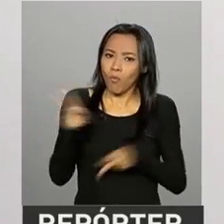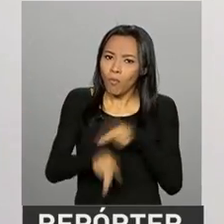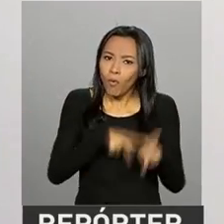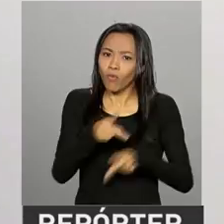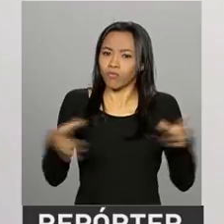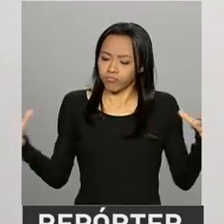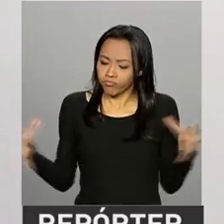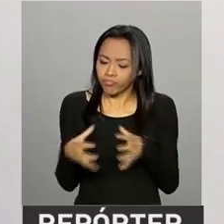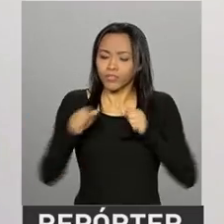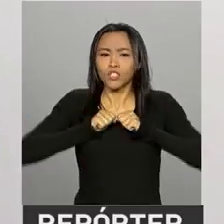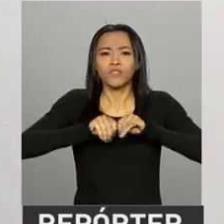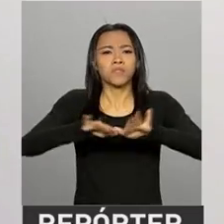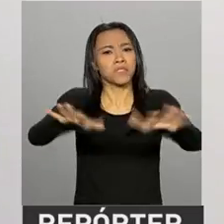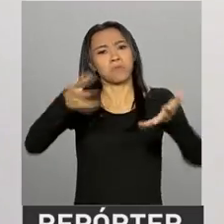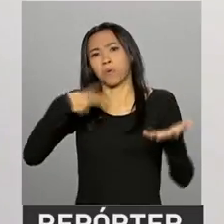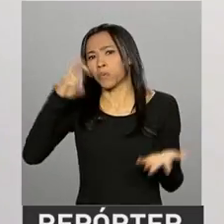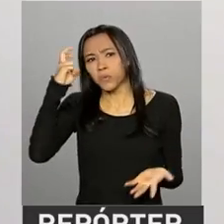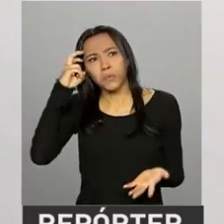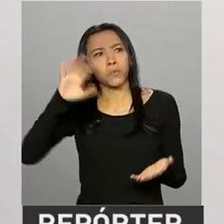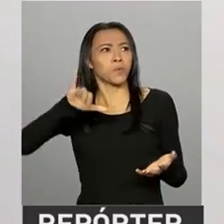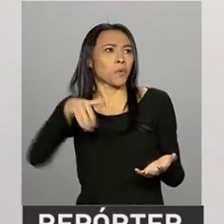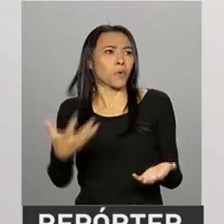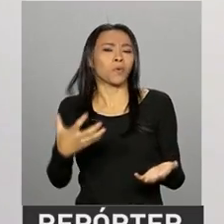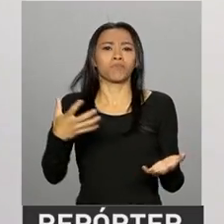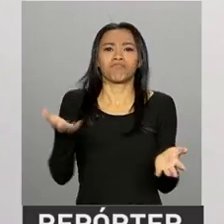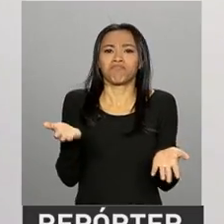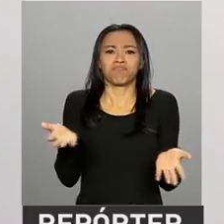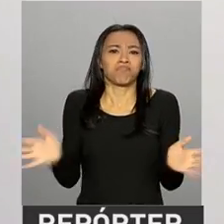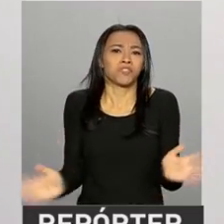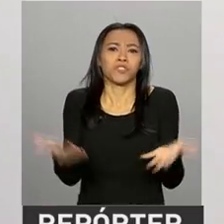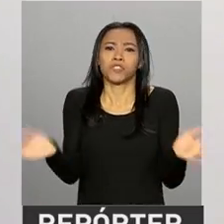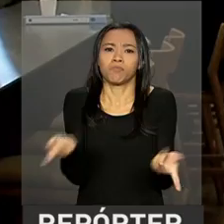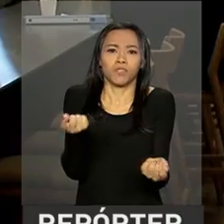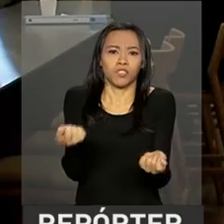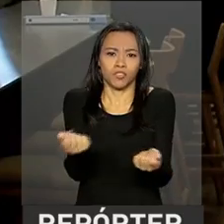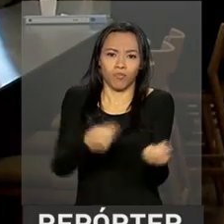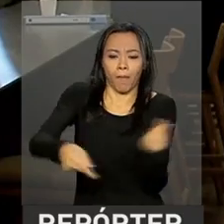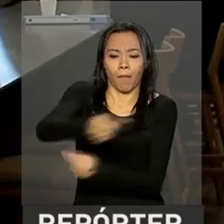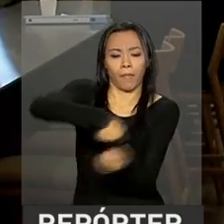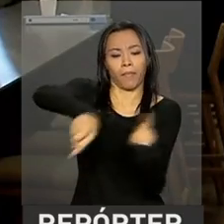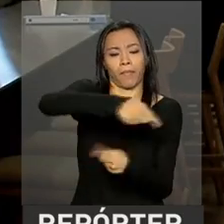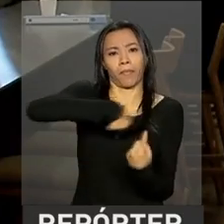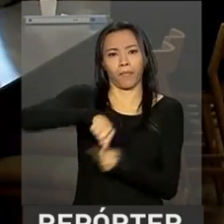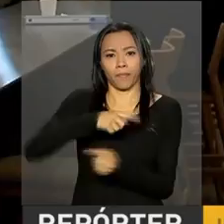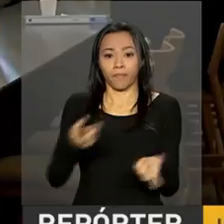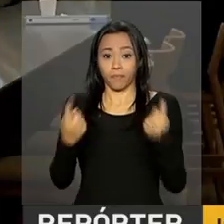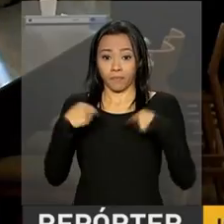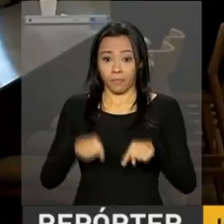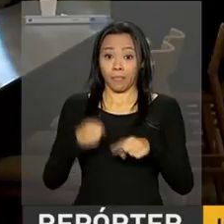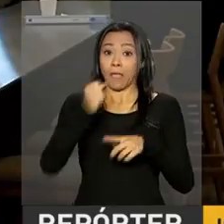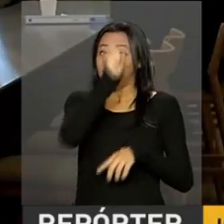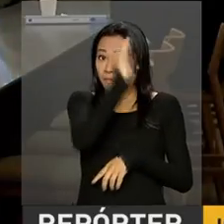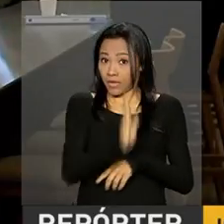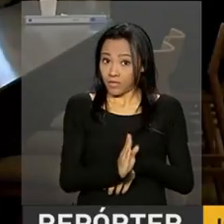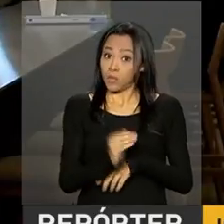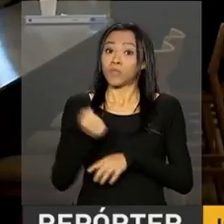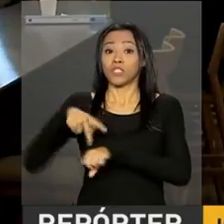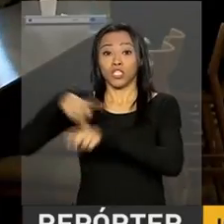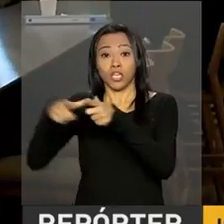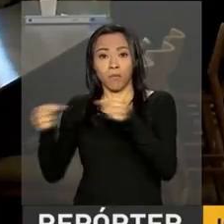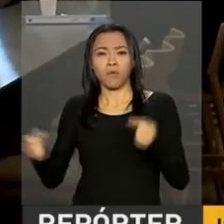função da cultura seja pelo estímulo de novos negócios brasil e japão mantêm relações diplomáticas há